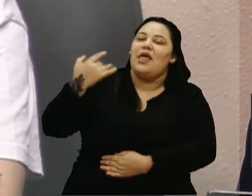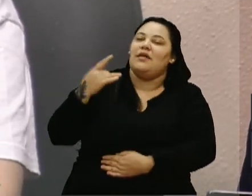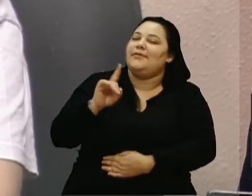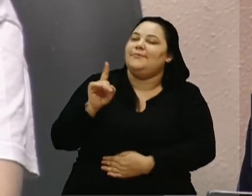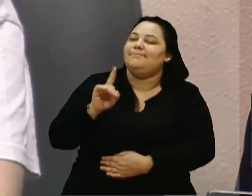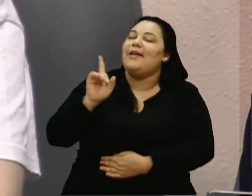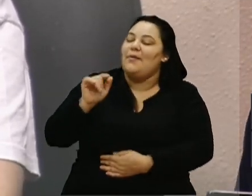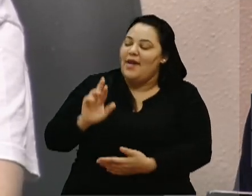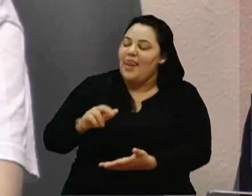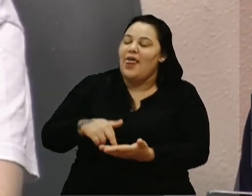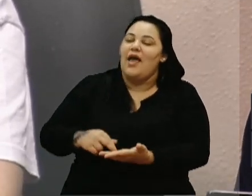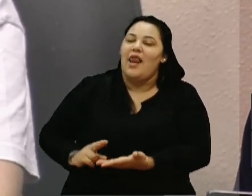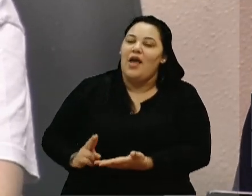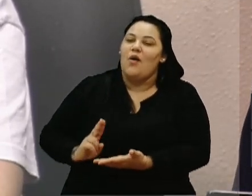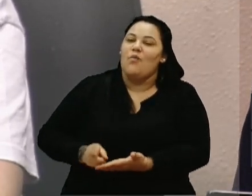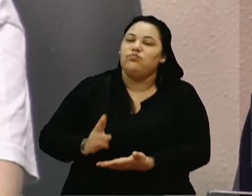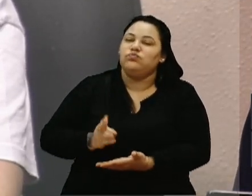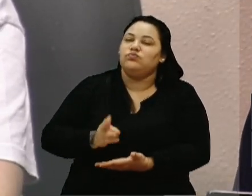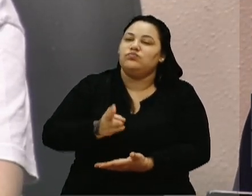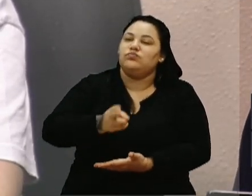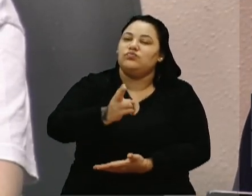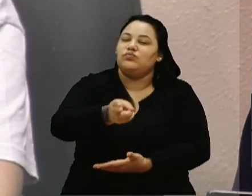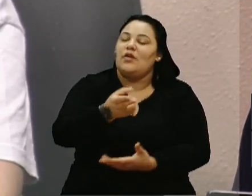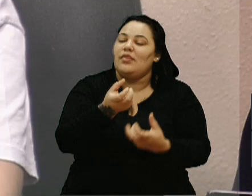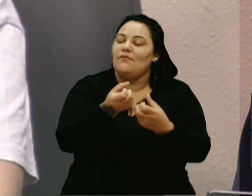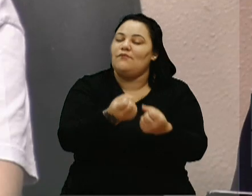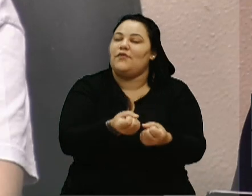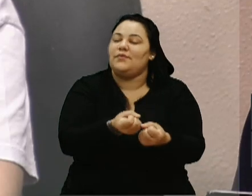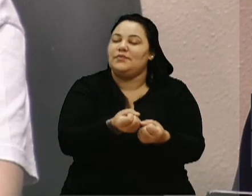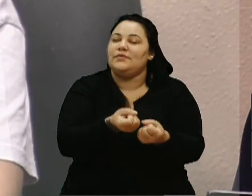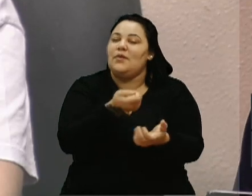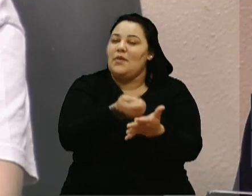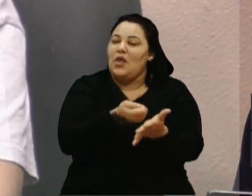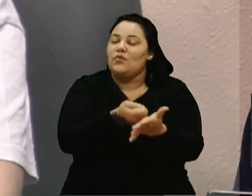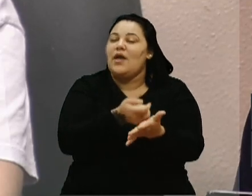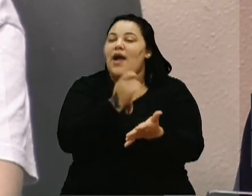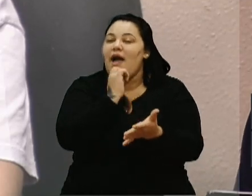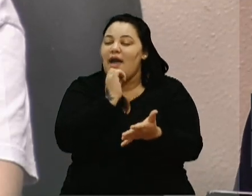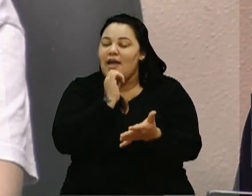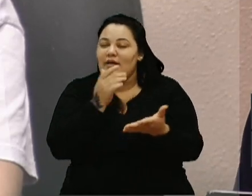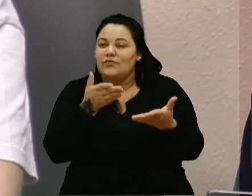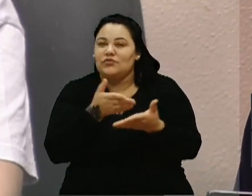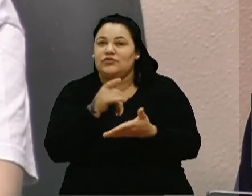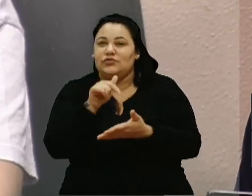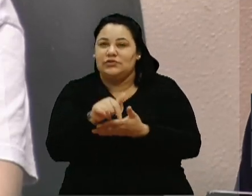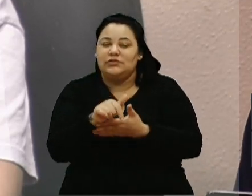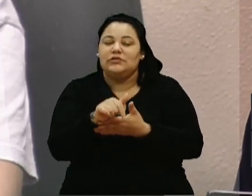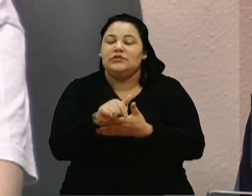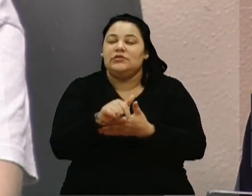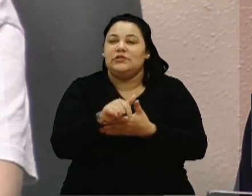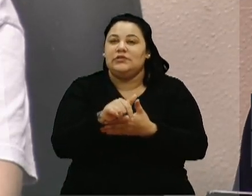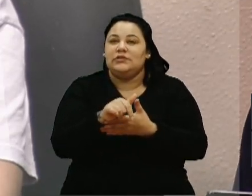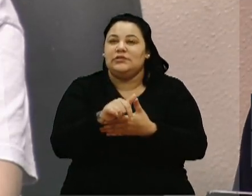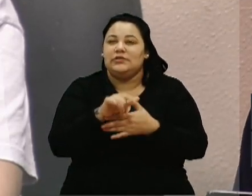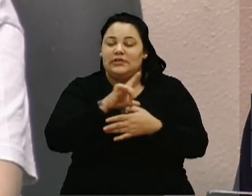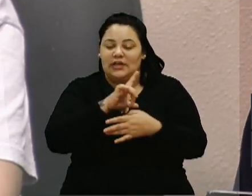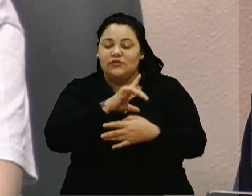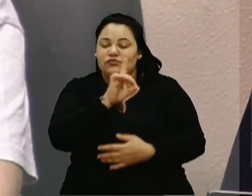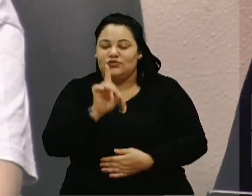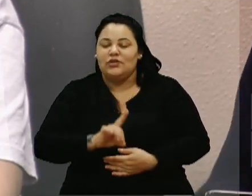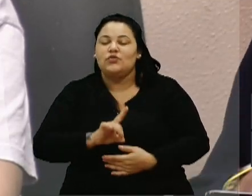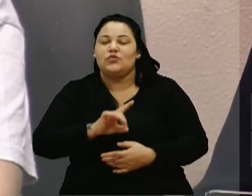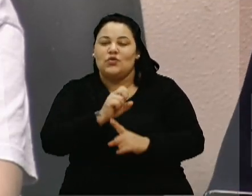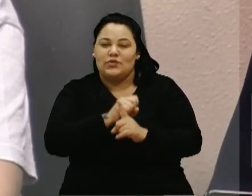constante vigilância, reinvenção e resistência, ainda mais em tempos de desmonte do SUS e dos direitos